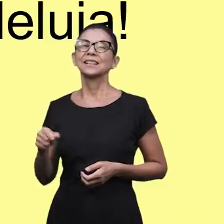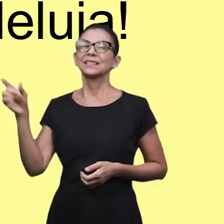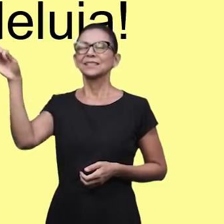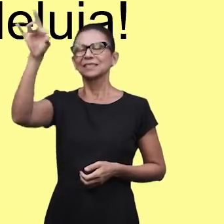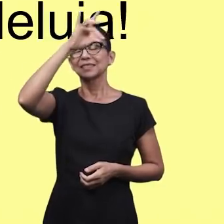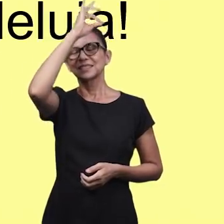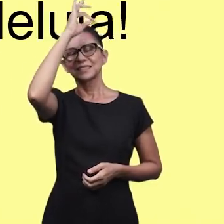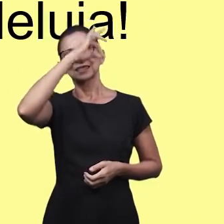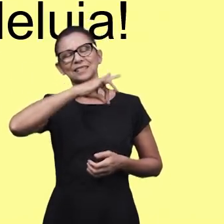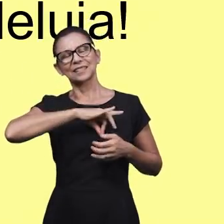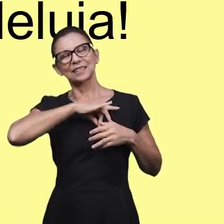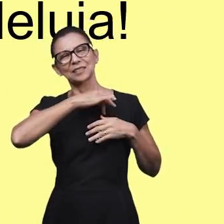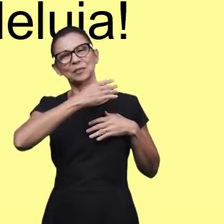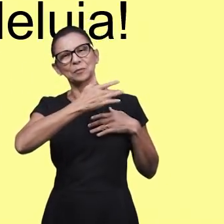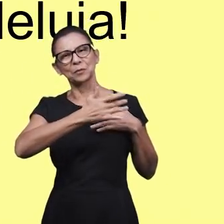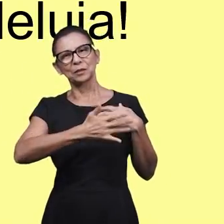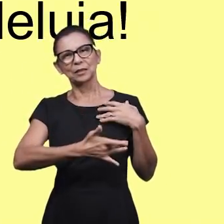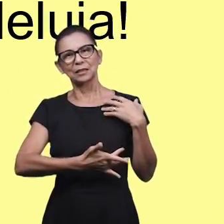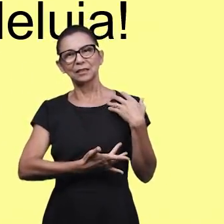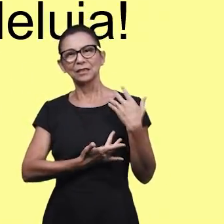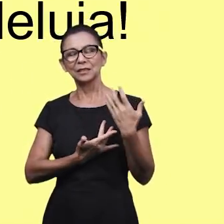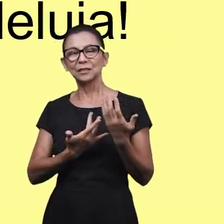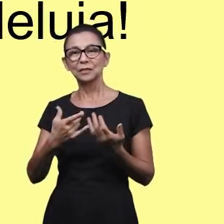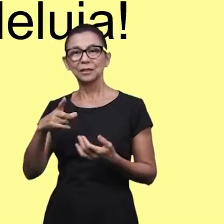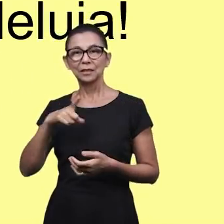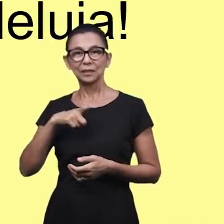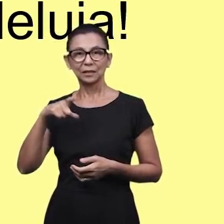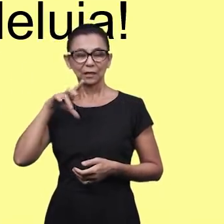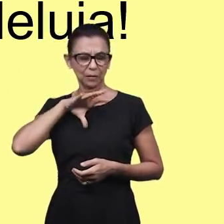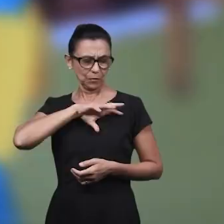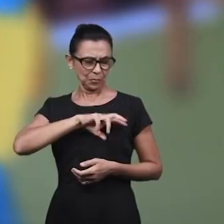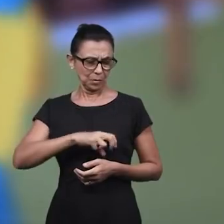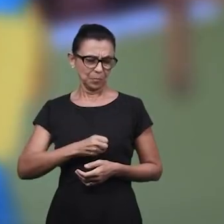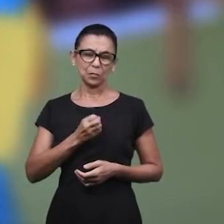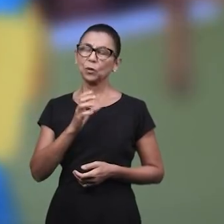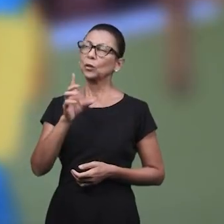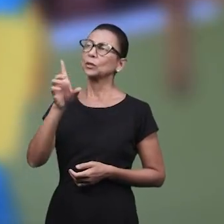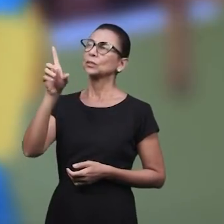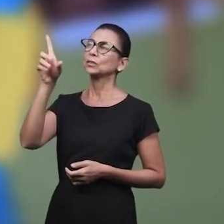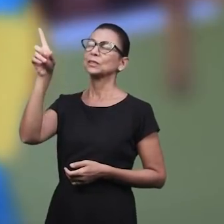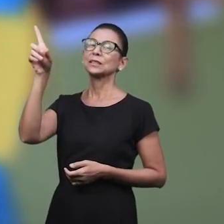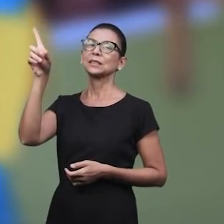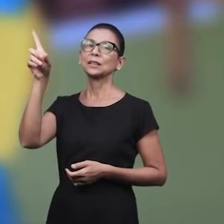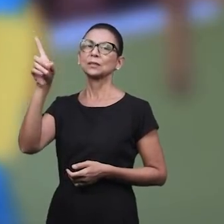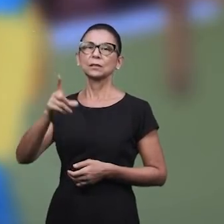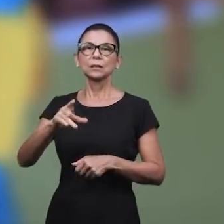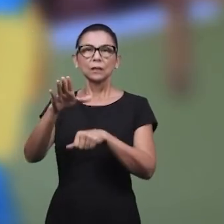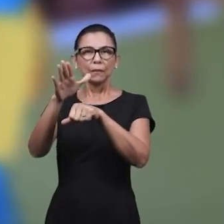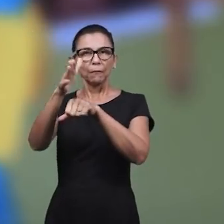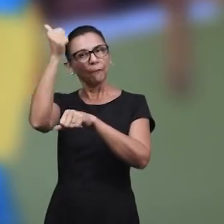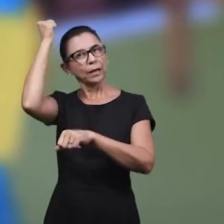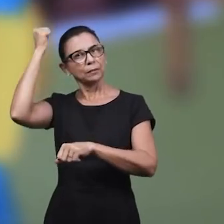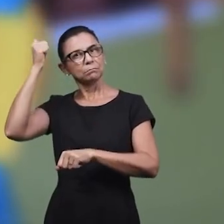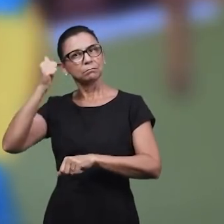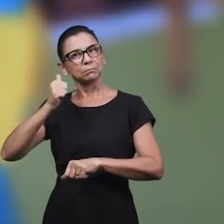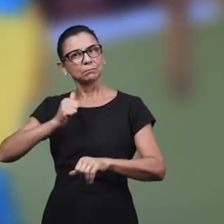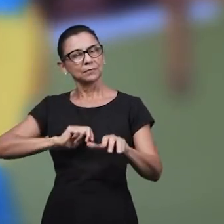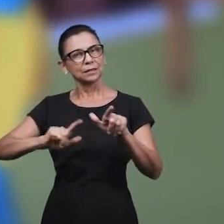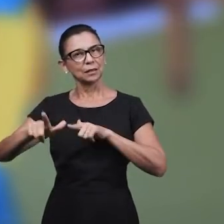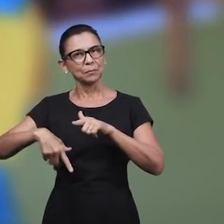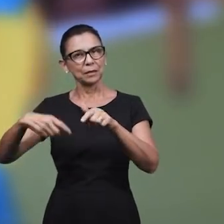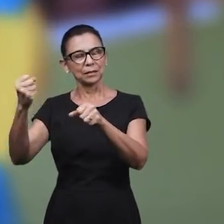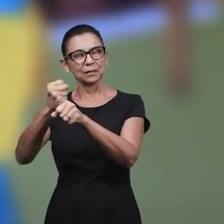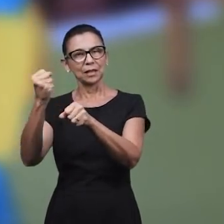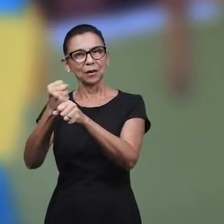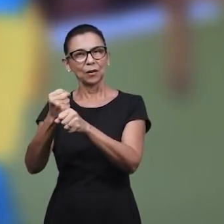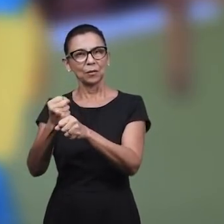do amor do Pai, entendendo que o Senhor é bom. Ouça o chamado, vem, trabalha nesta